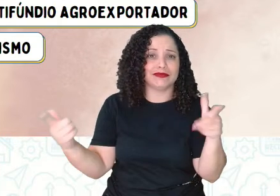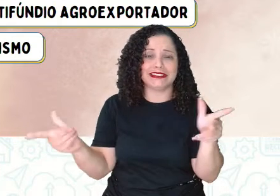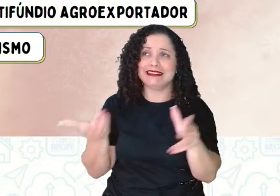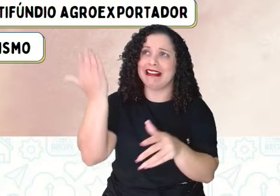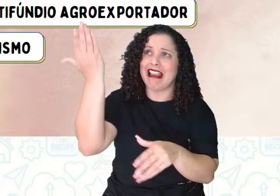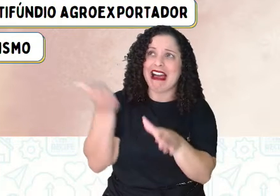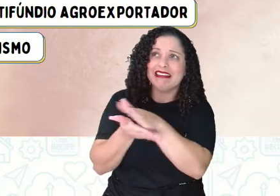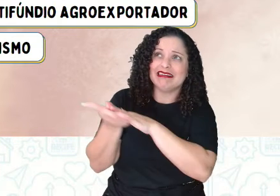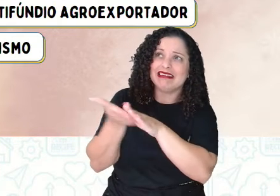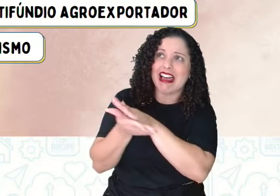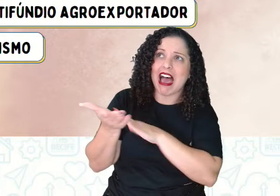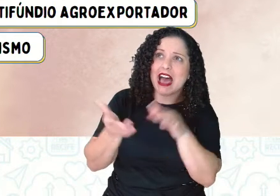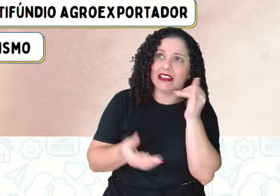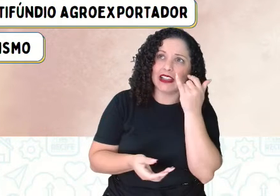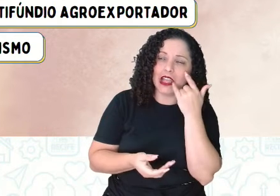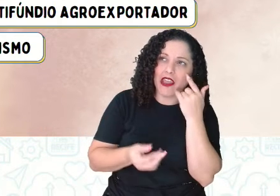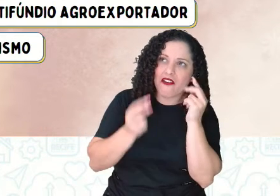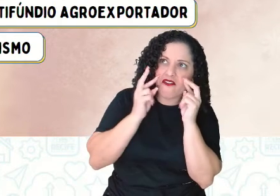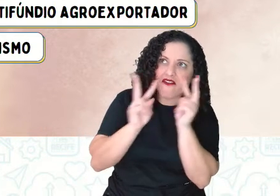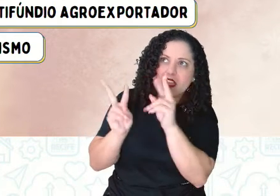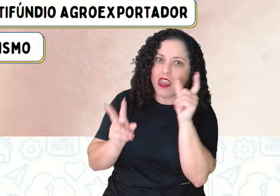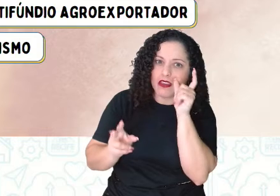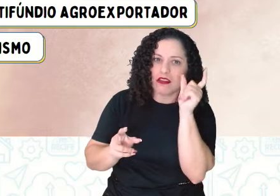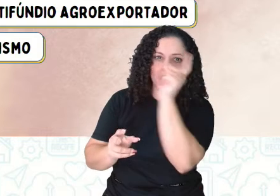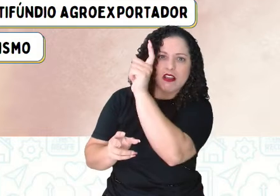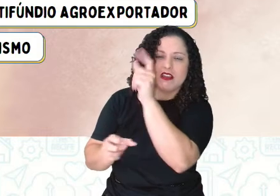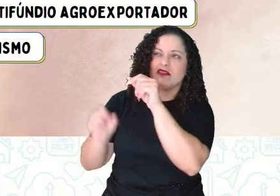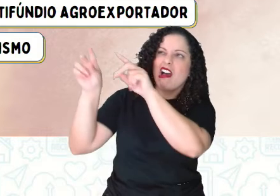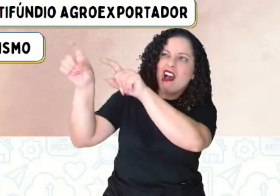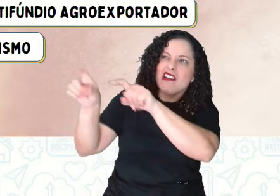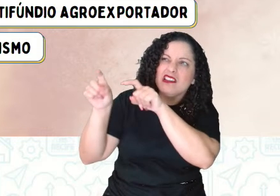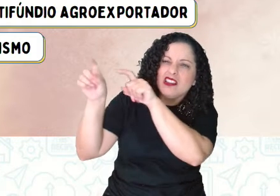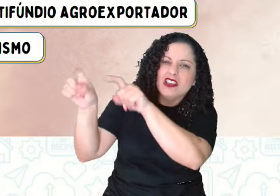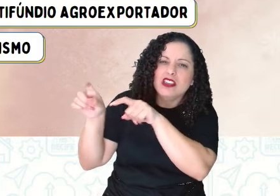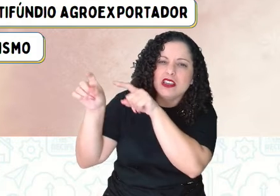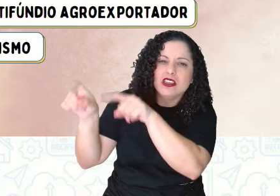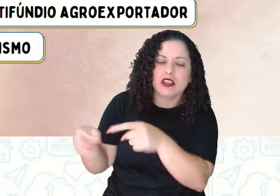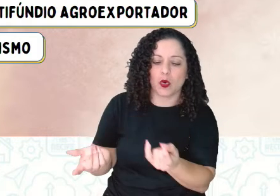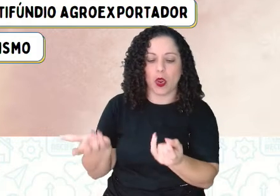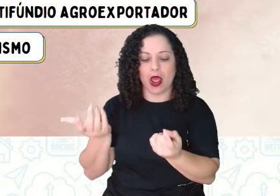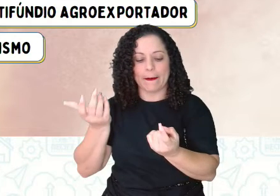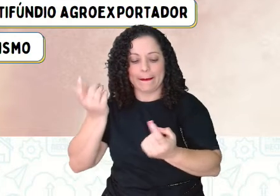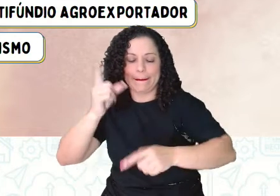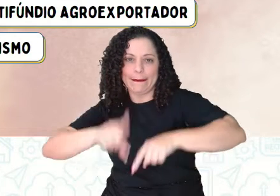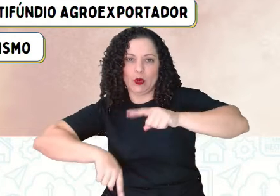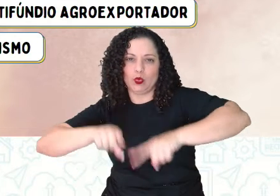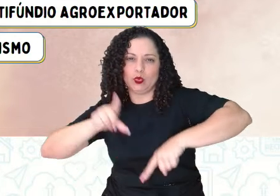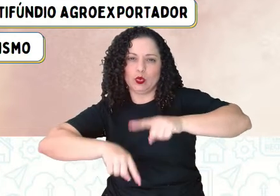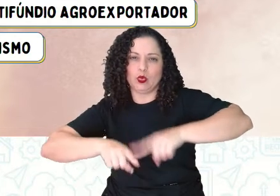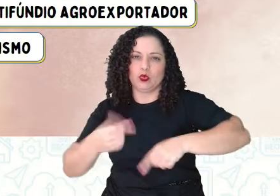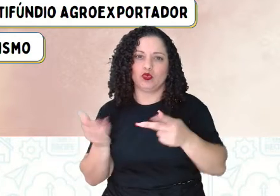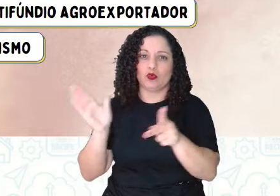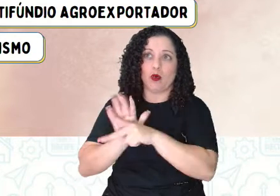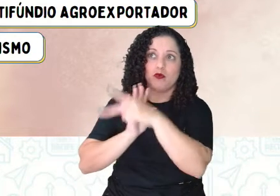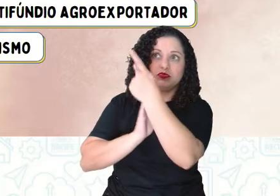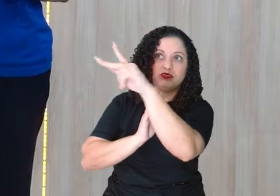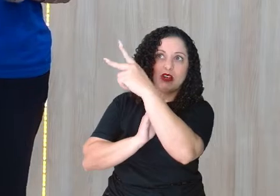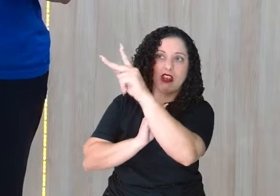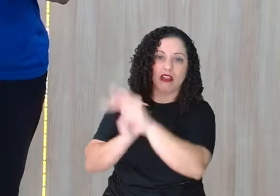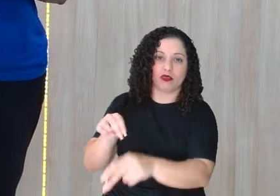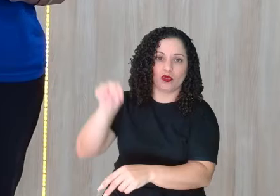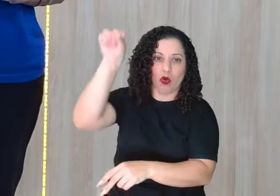ali atraente, né, na produção agrícola, os produtos que tinham ali não era muito atraente para a Inglaterra.